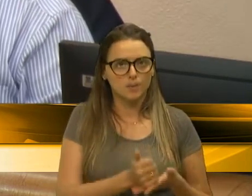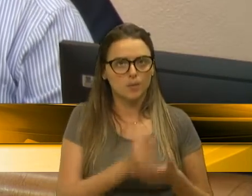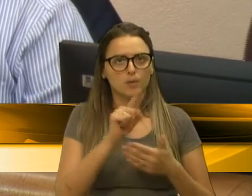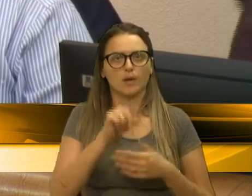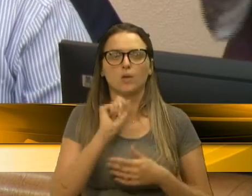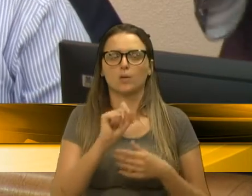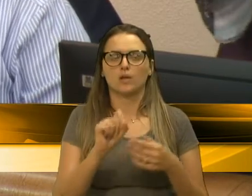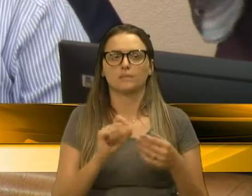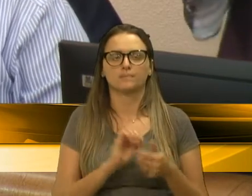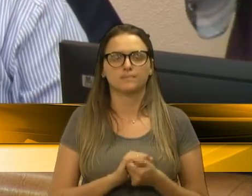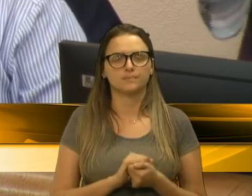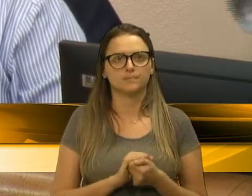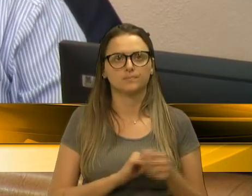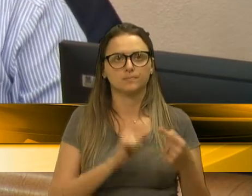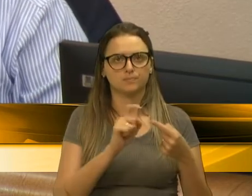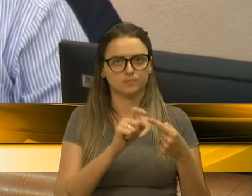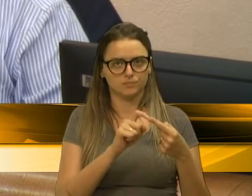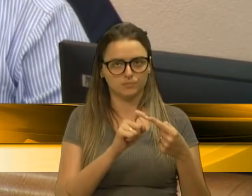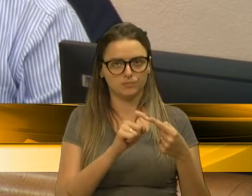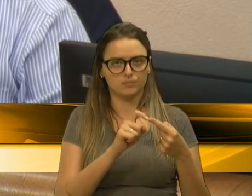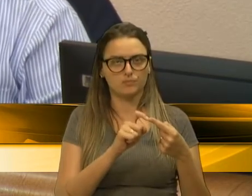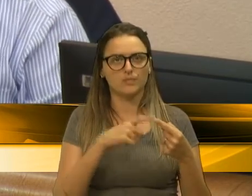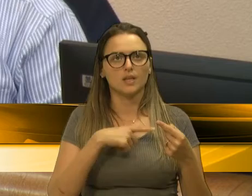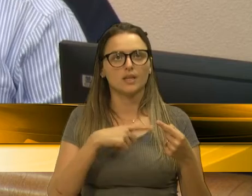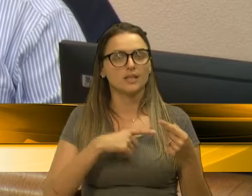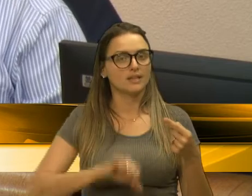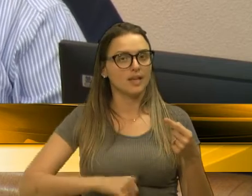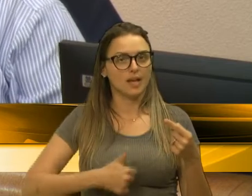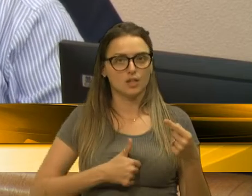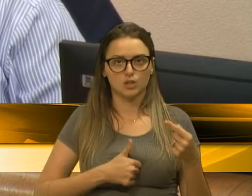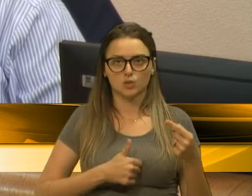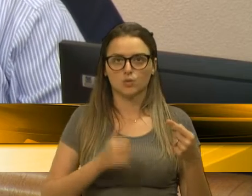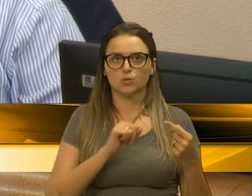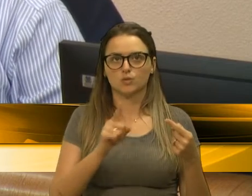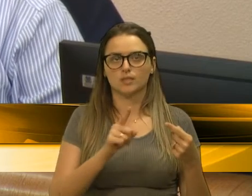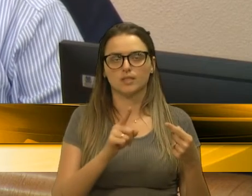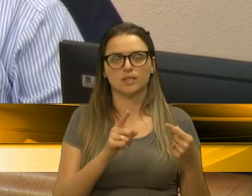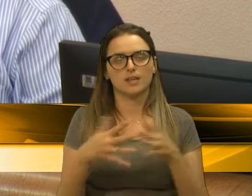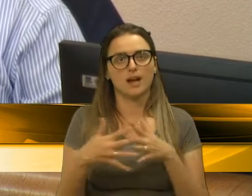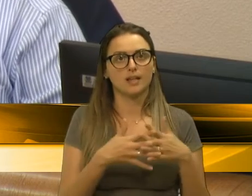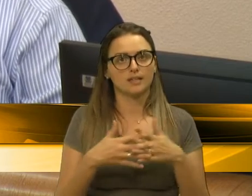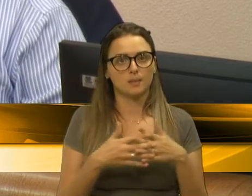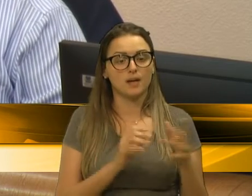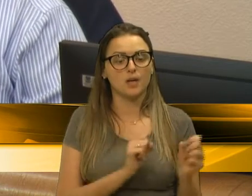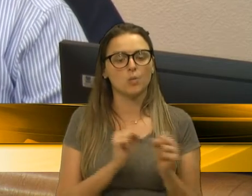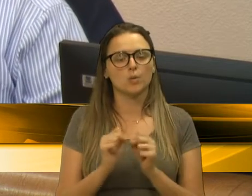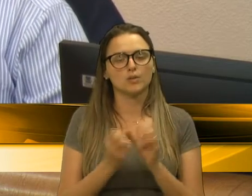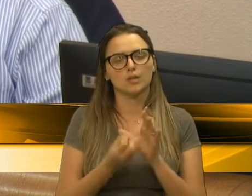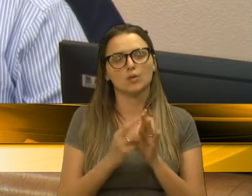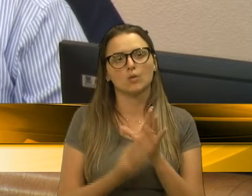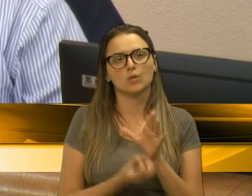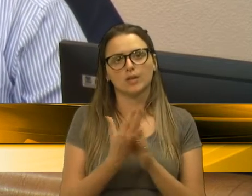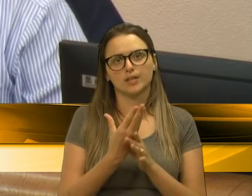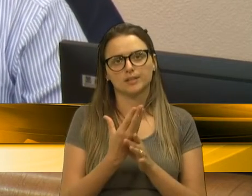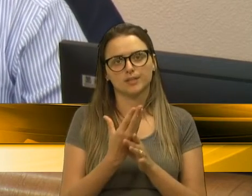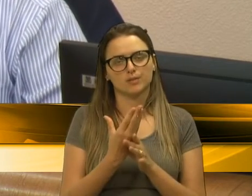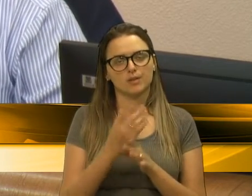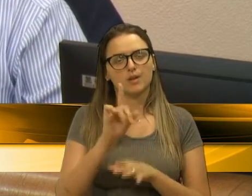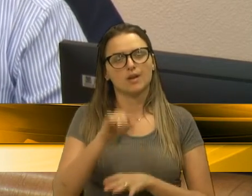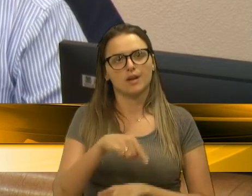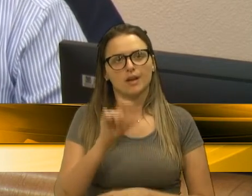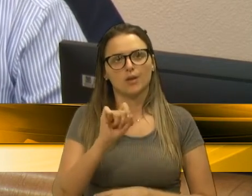São eles: primeiro, a emissão de atos normativos que exorbitem do poder regulamentar, ou seja, são aqueles